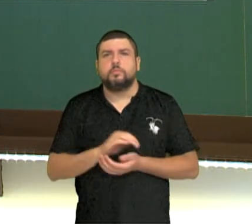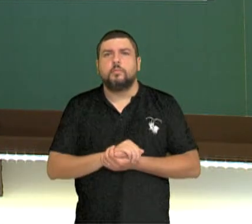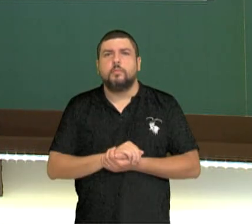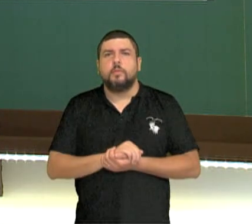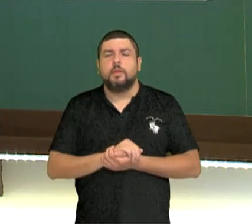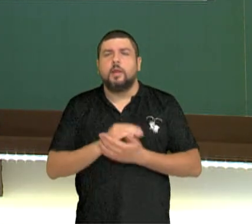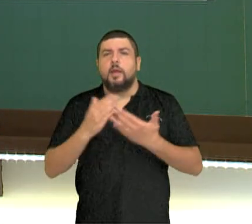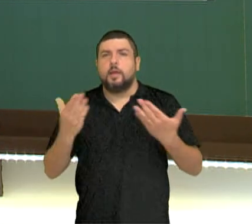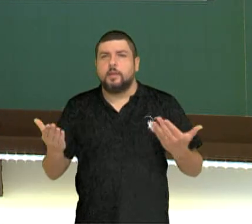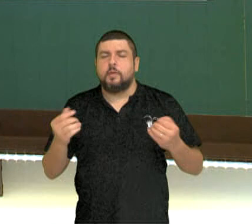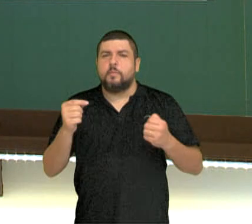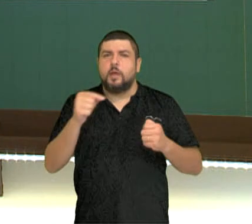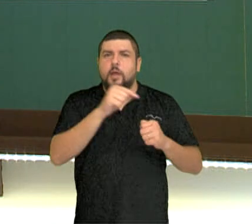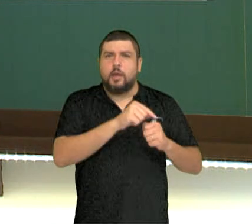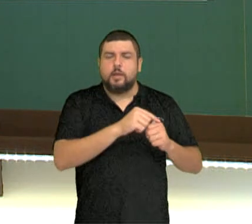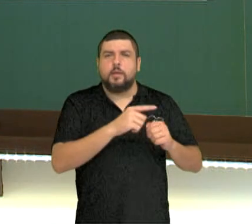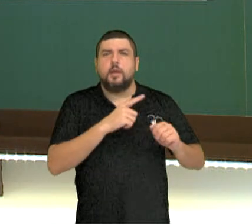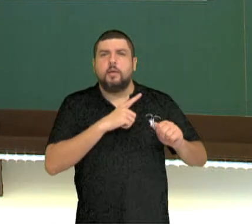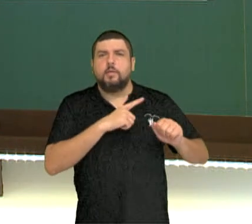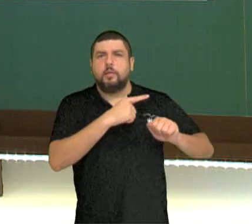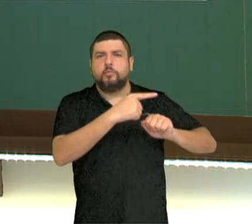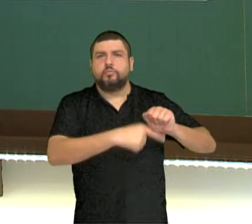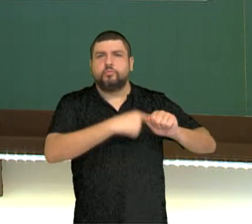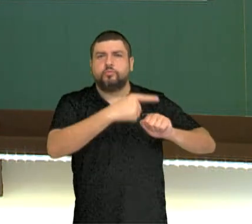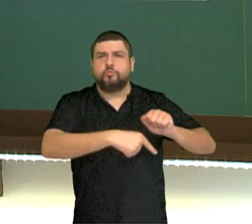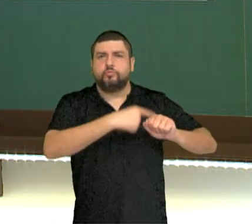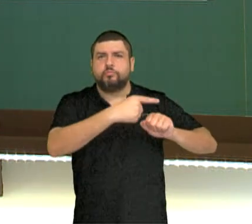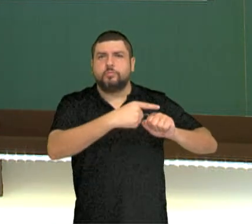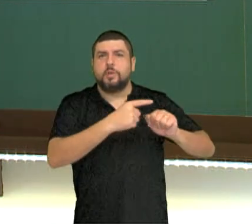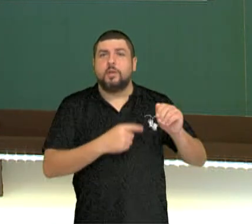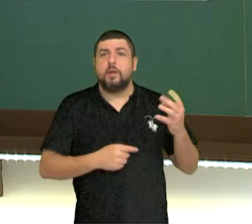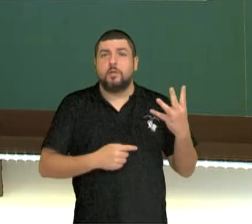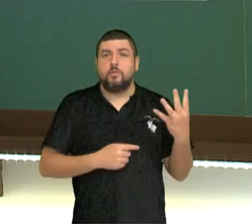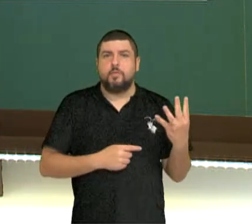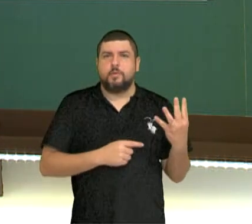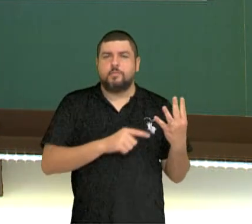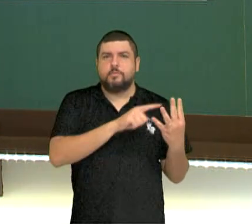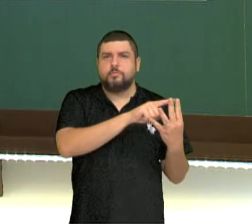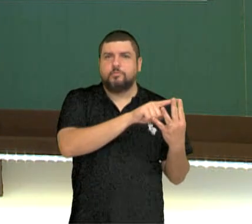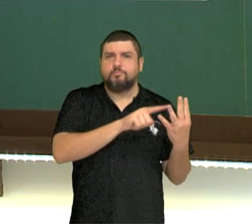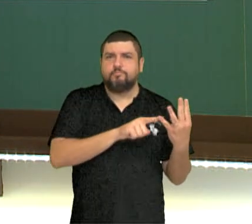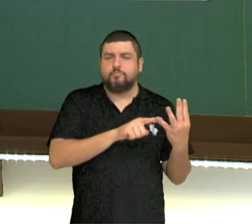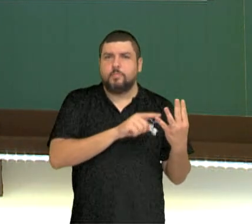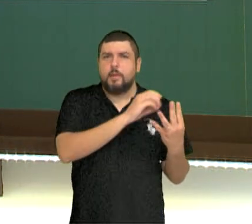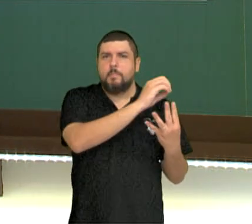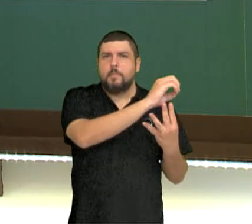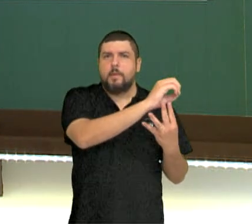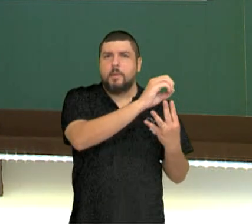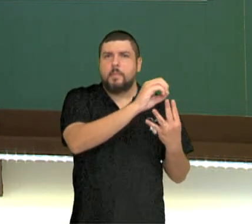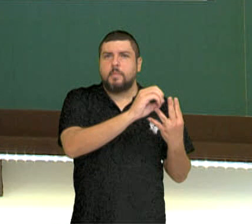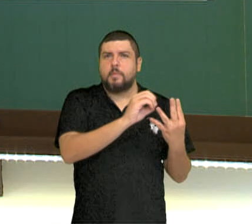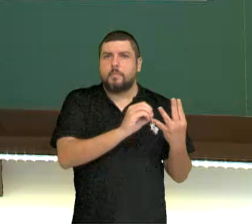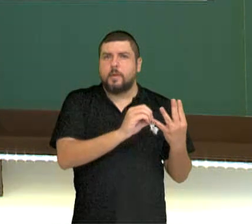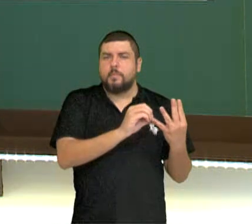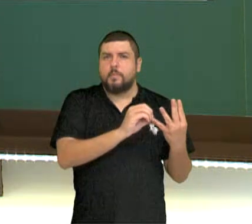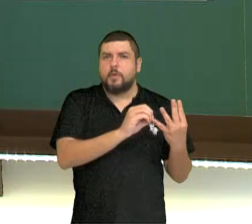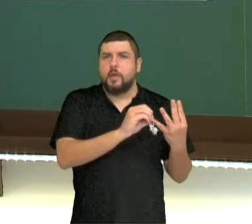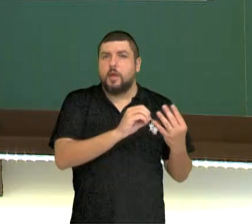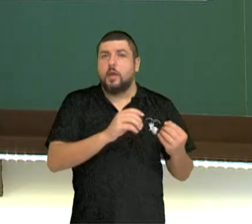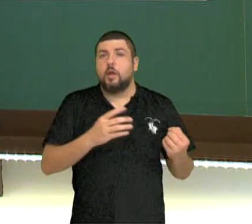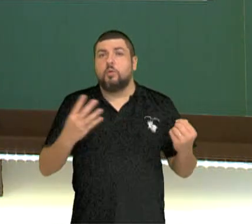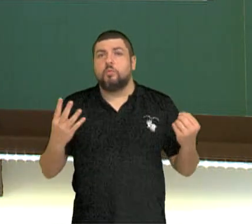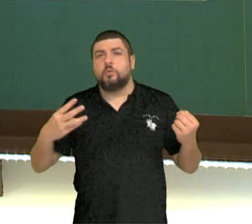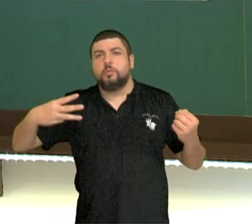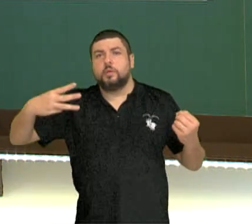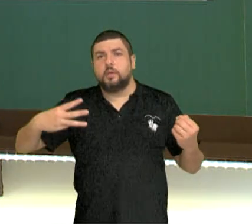né? De dois elementos diferentes. E aqui nós temos esse desproporcional, essa desigualdade,